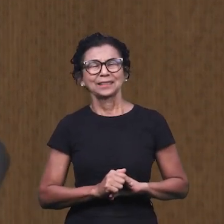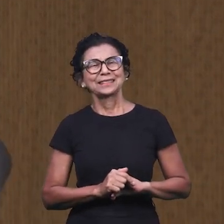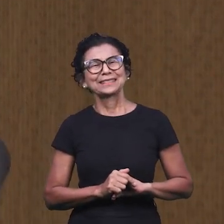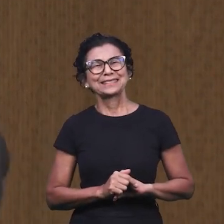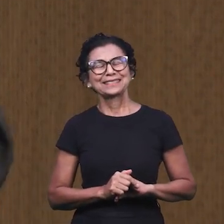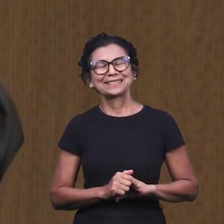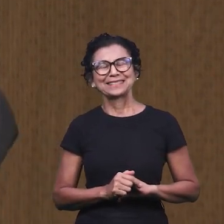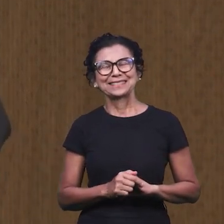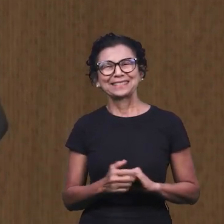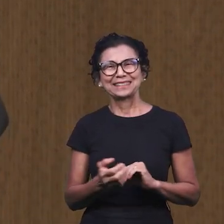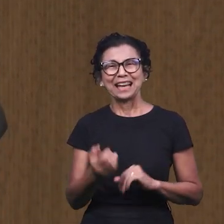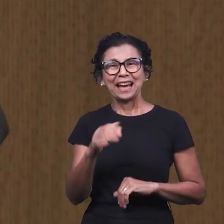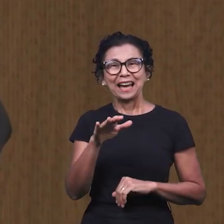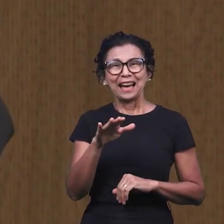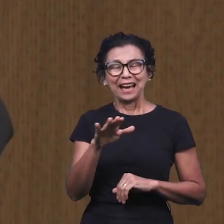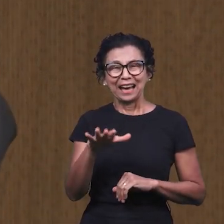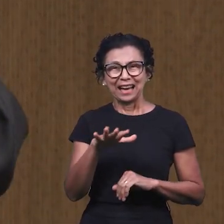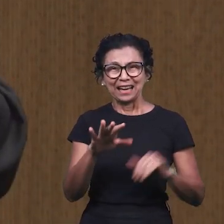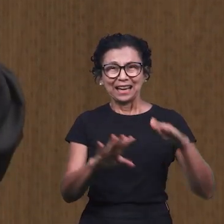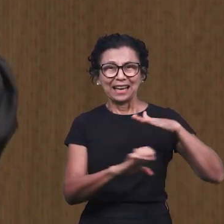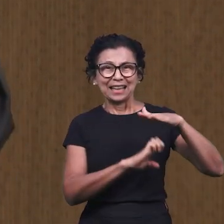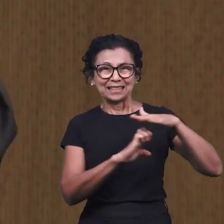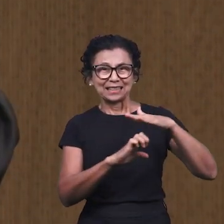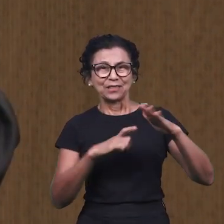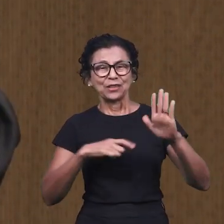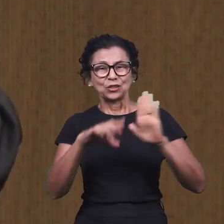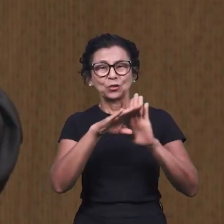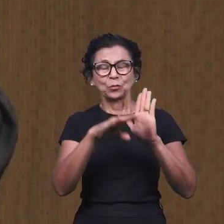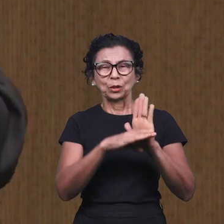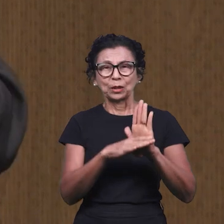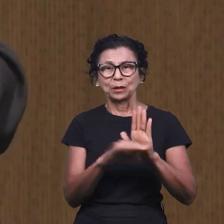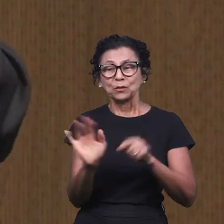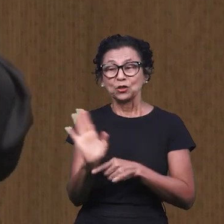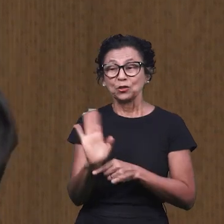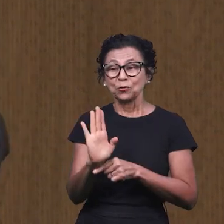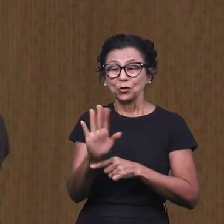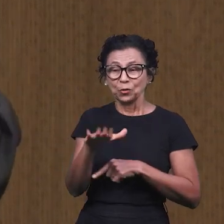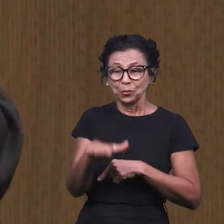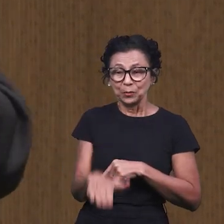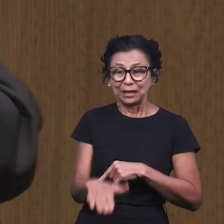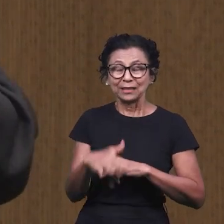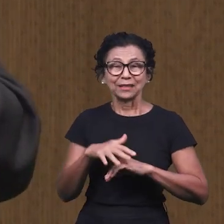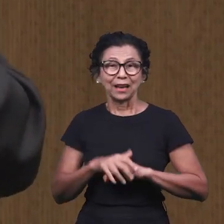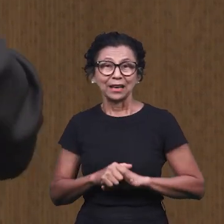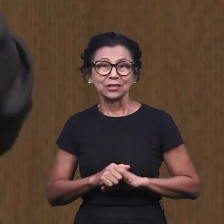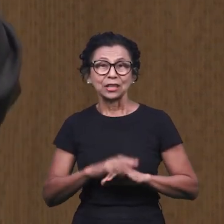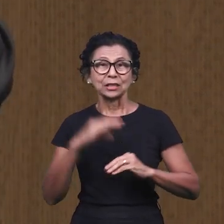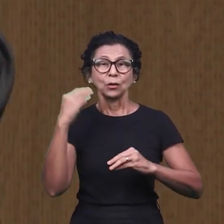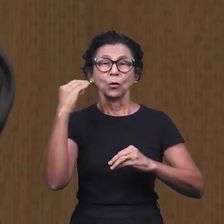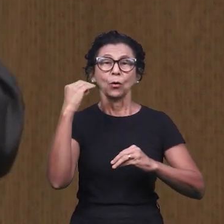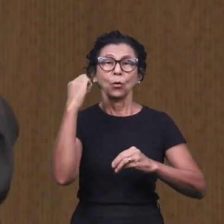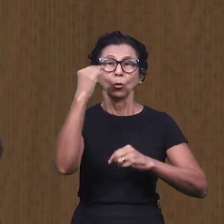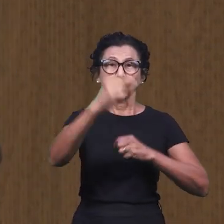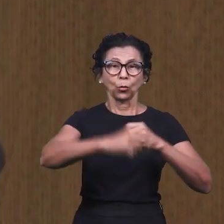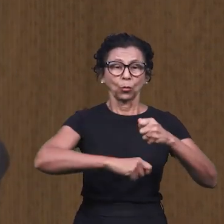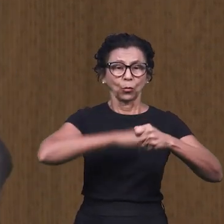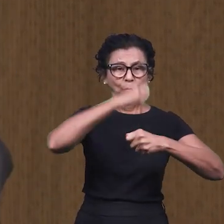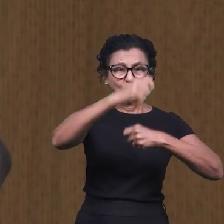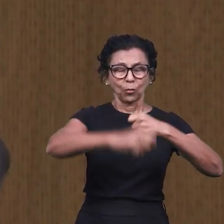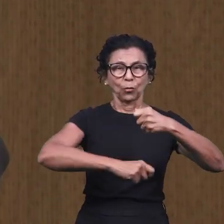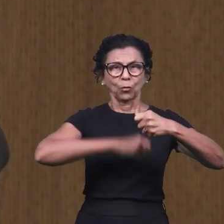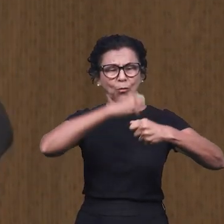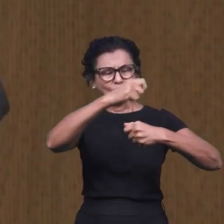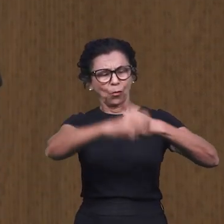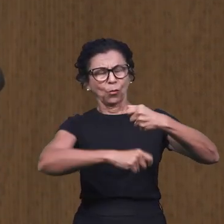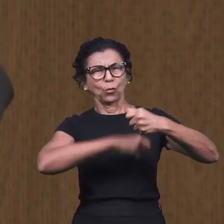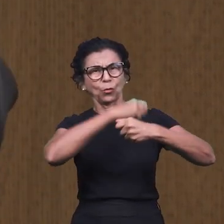tarde vinha em rolos. O avião trazia o rolo e aí vinha para mim e eu rodava o filme da